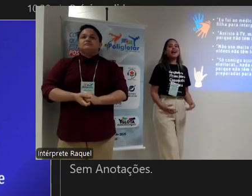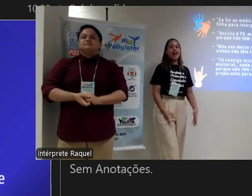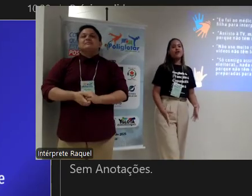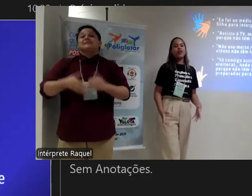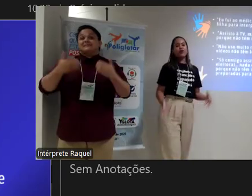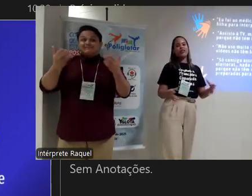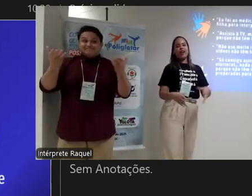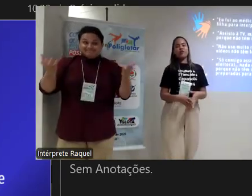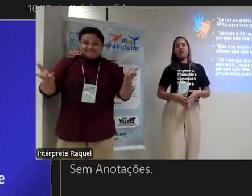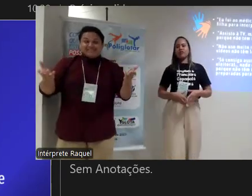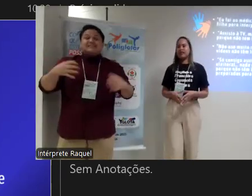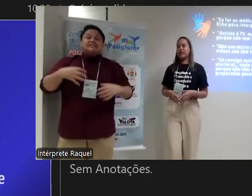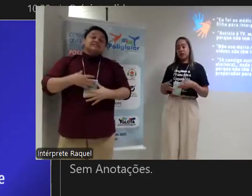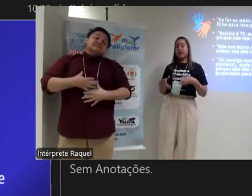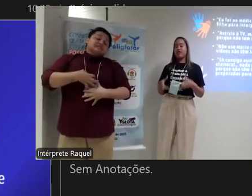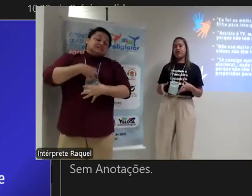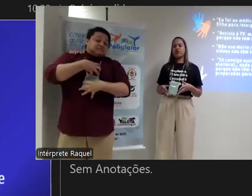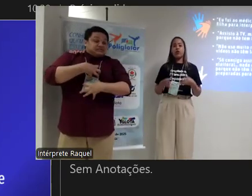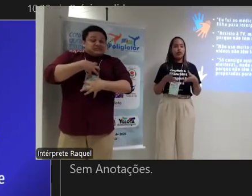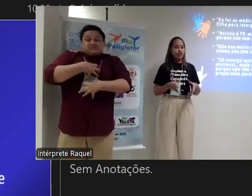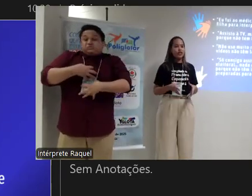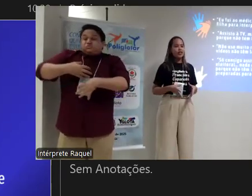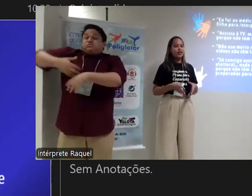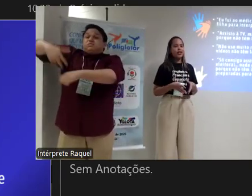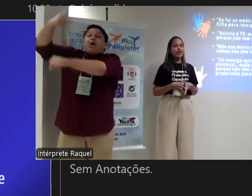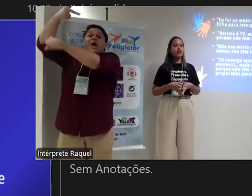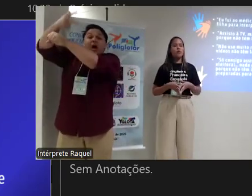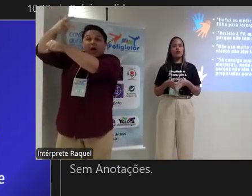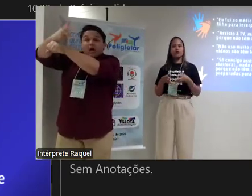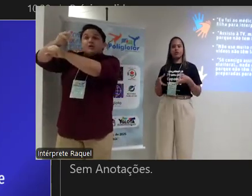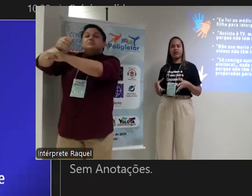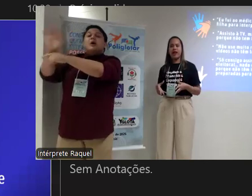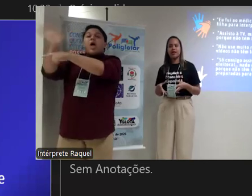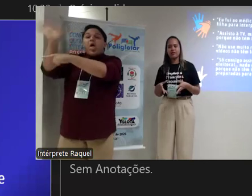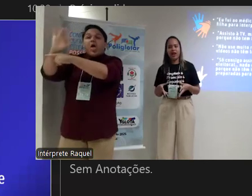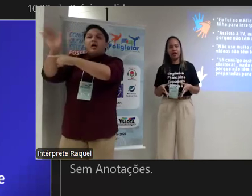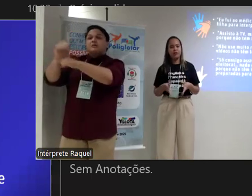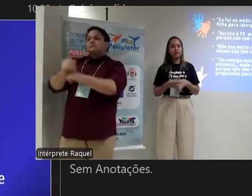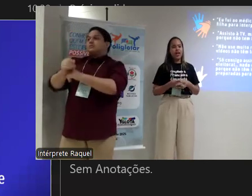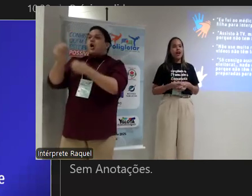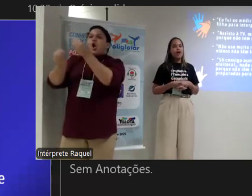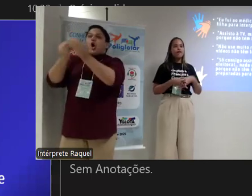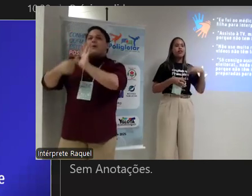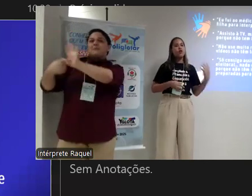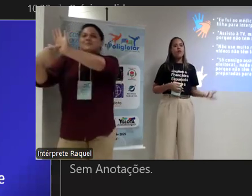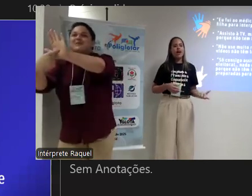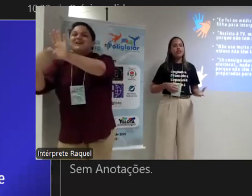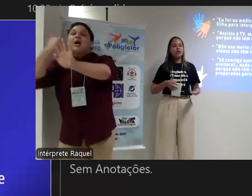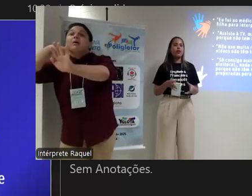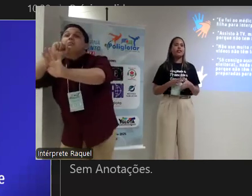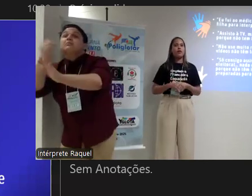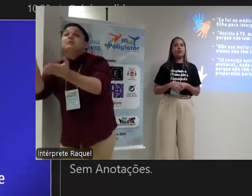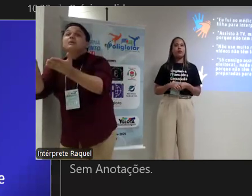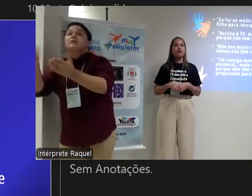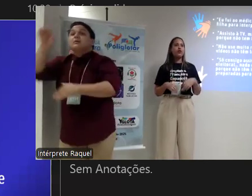É claro que eu odeio quando não tem vídeo com legenda e eu não posso mostrar eles para ela. Falas como essa, ou,